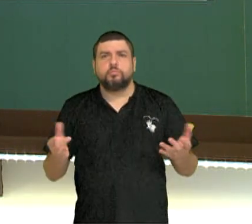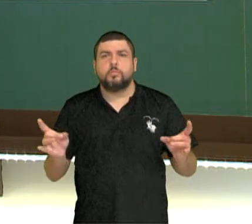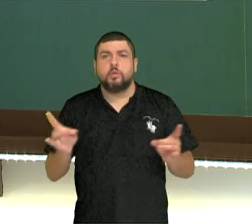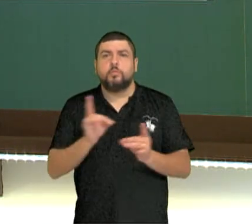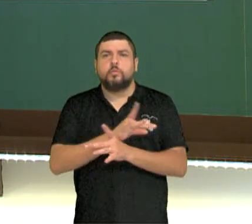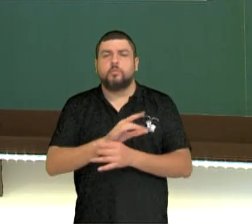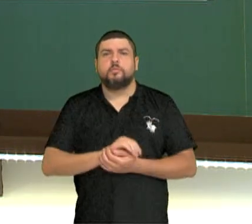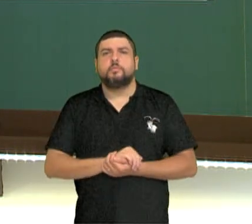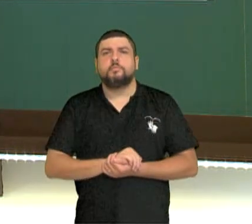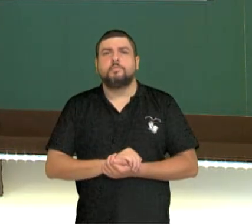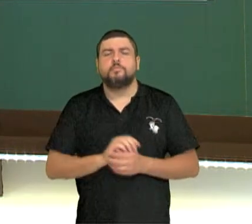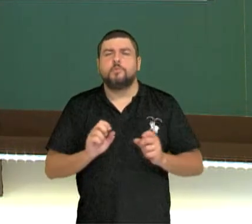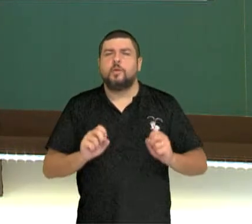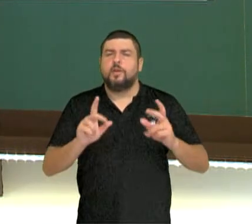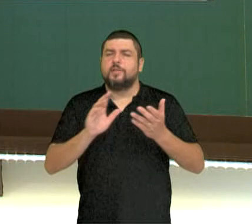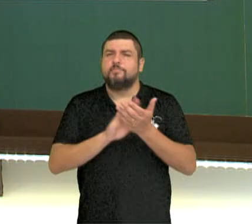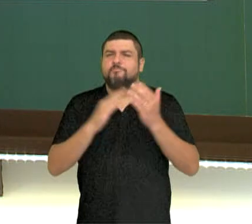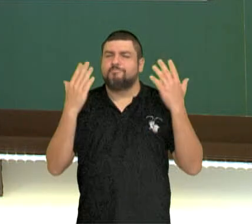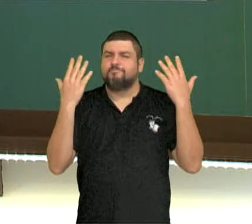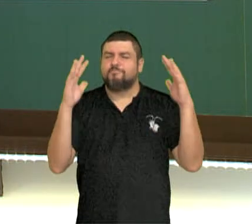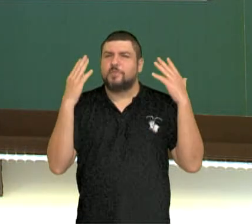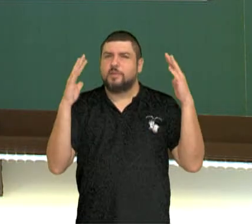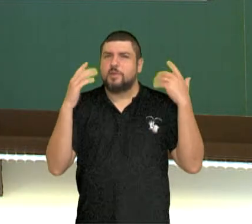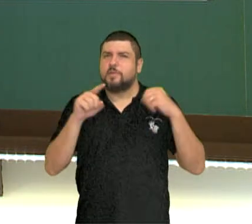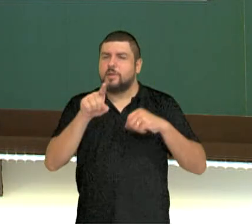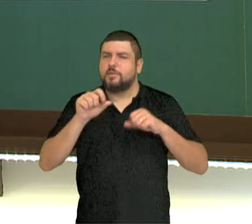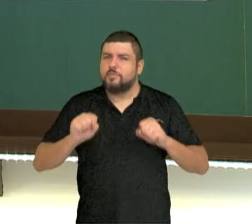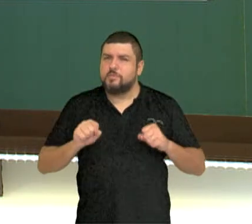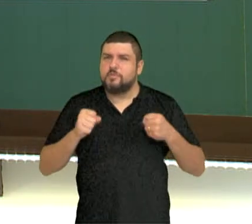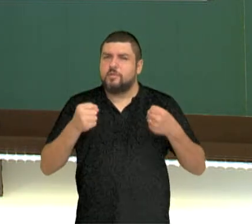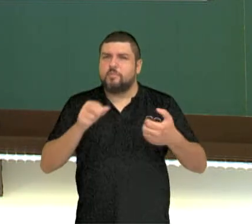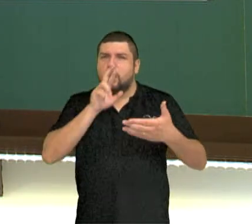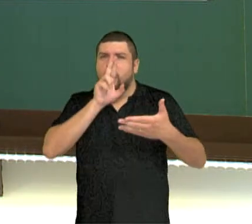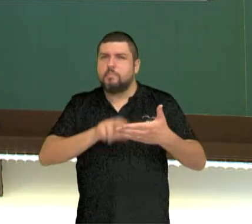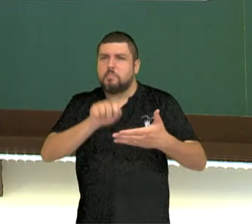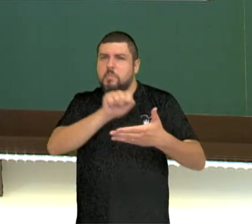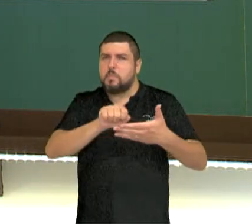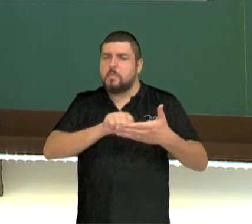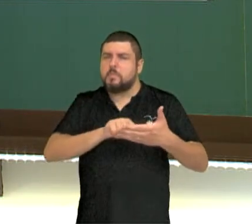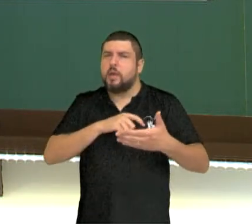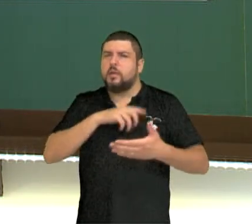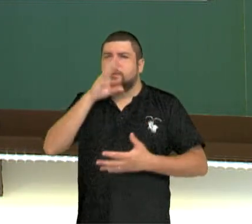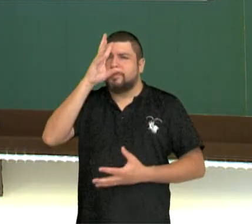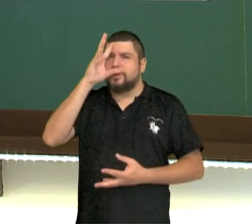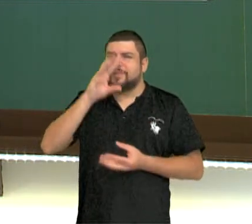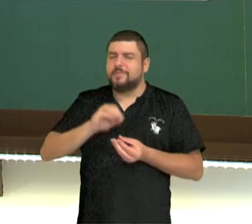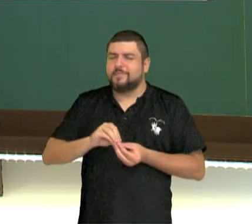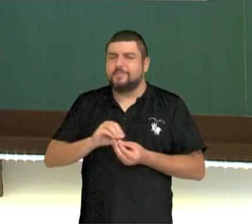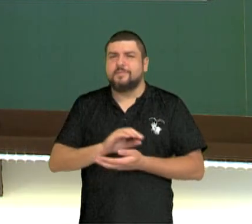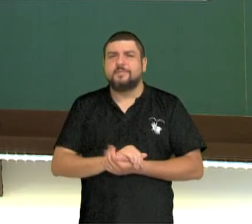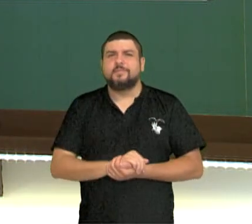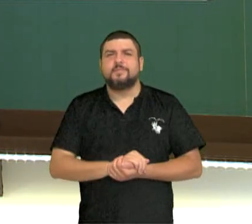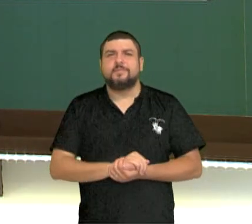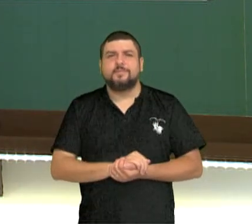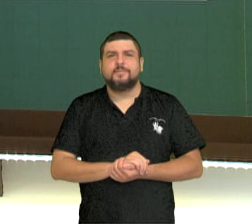ok? Parabéns pela sua resposta, eu tenho certeza que você entendeu bem este assunto.